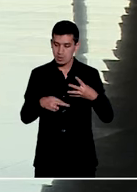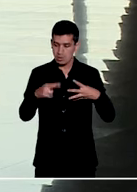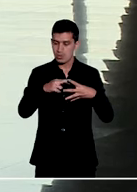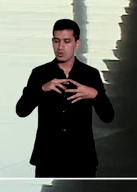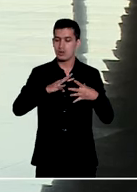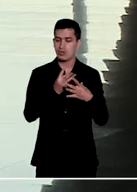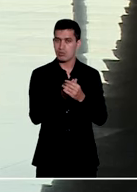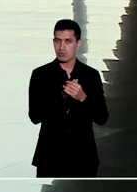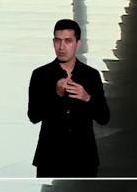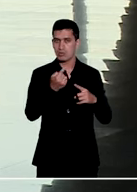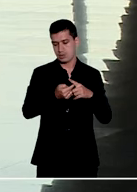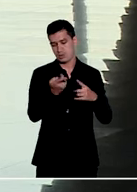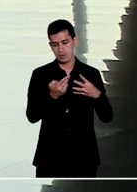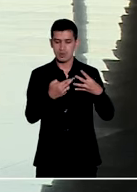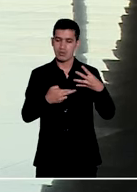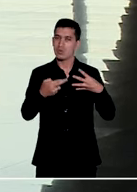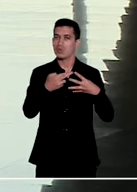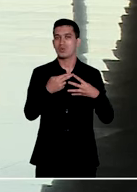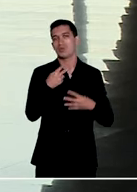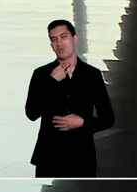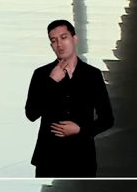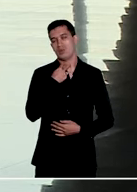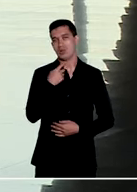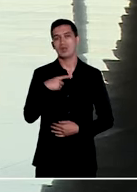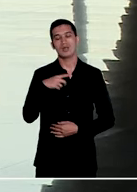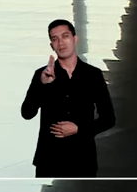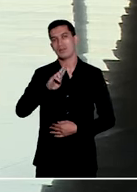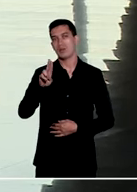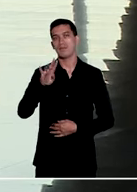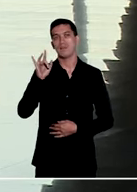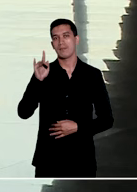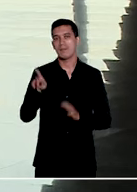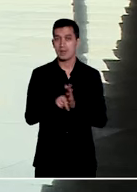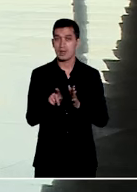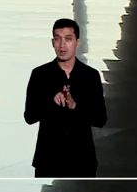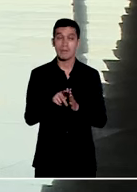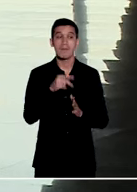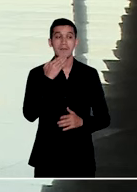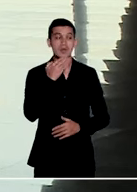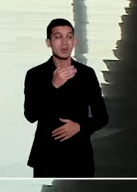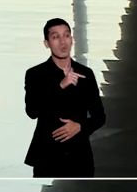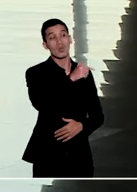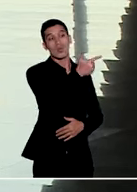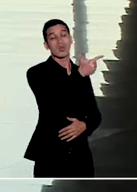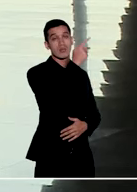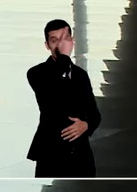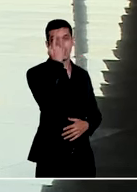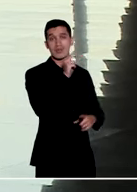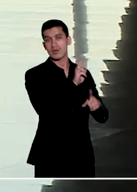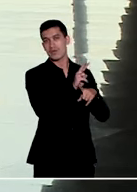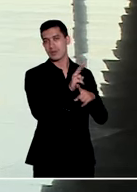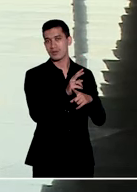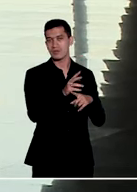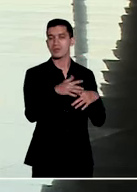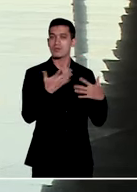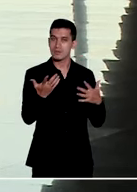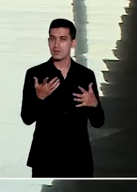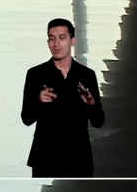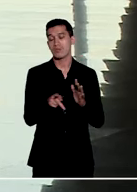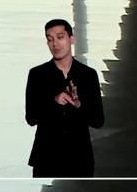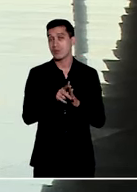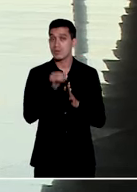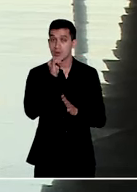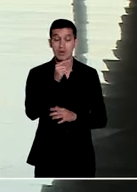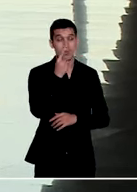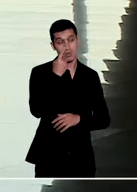instrumento processual não poderia ser utilizado para apelo de terceiro no caso o advogado da gráfica interessado